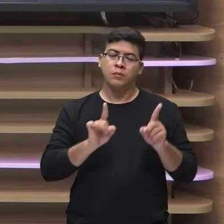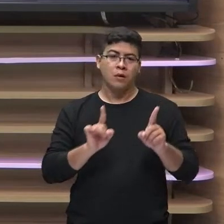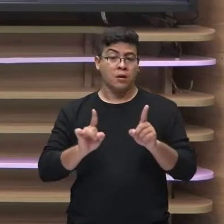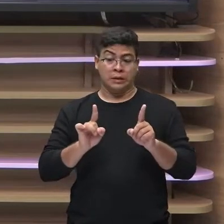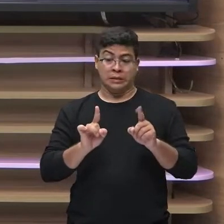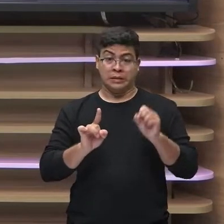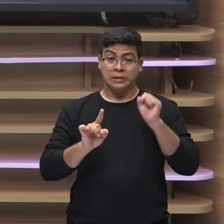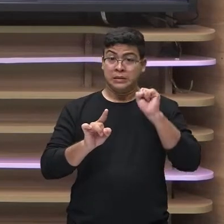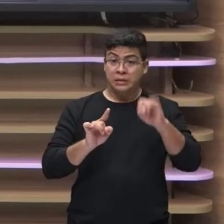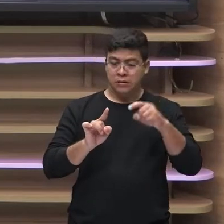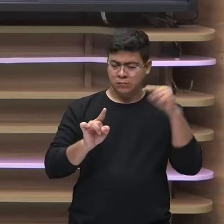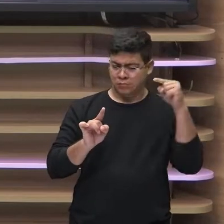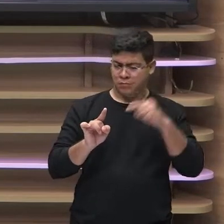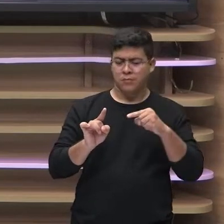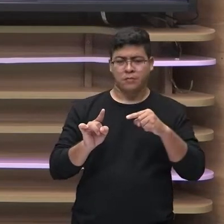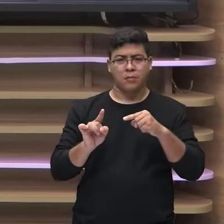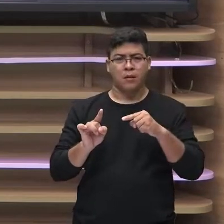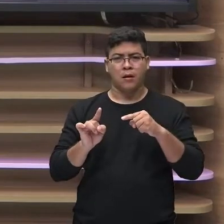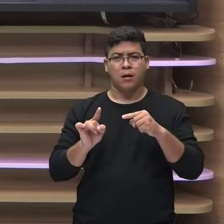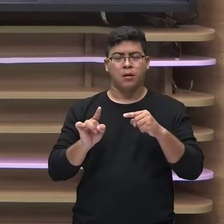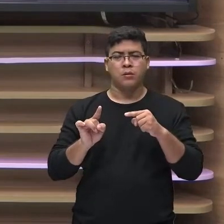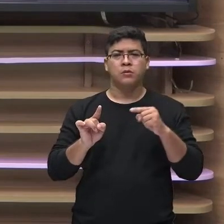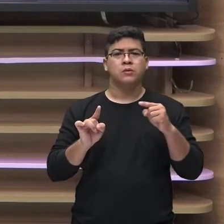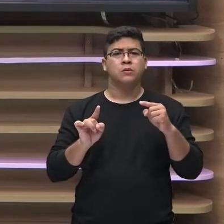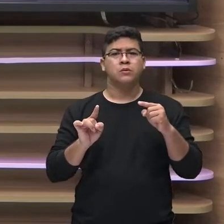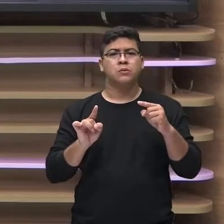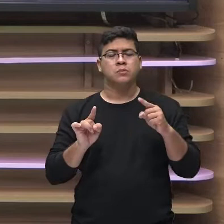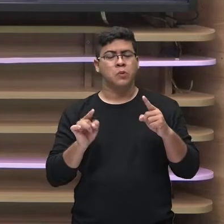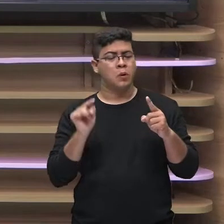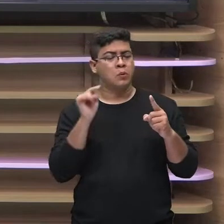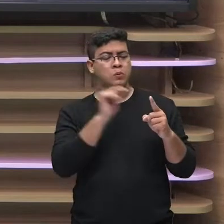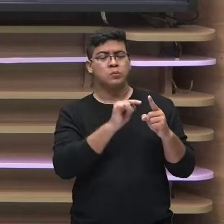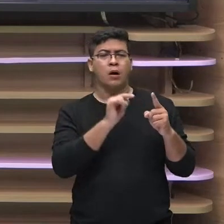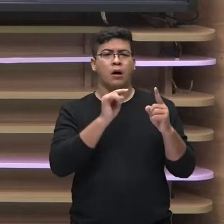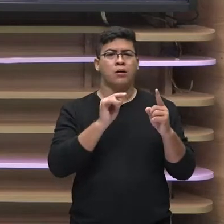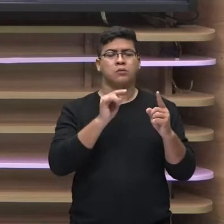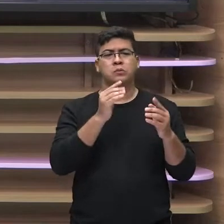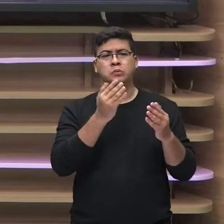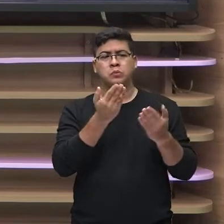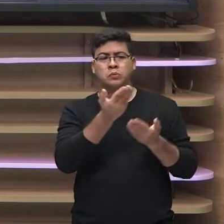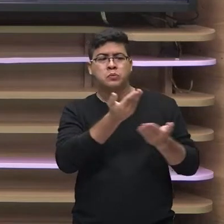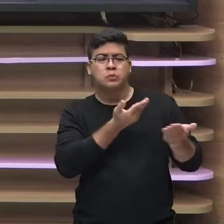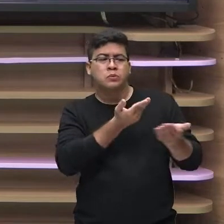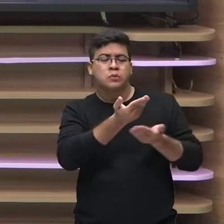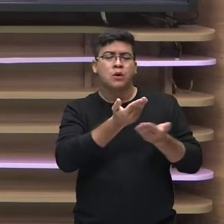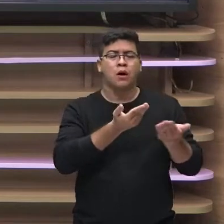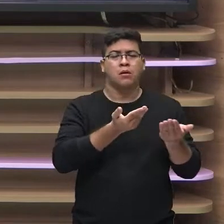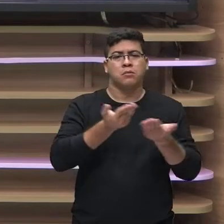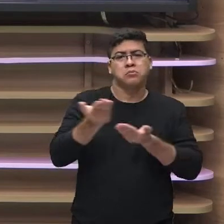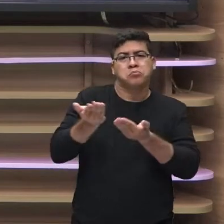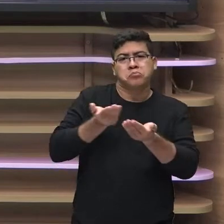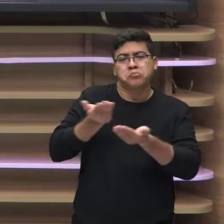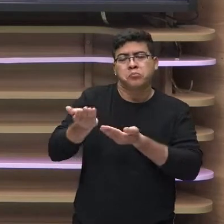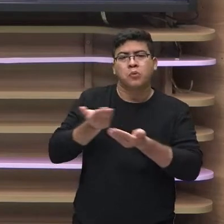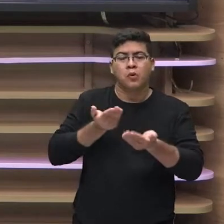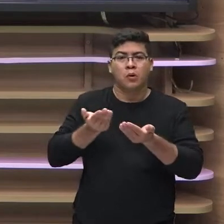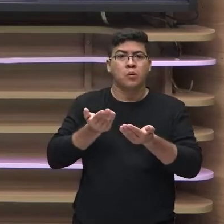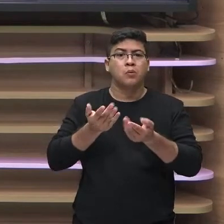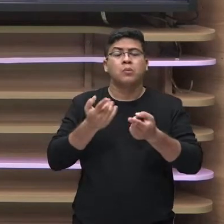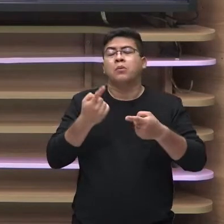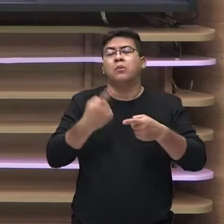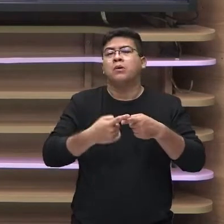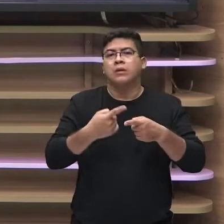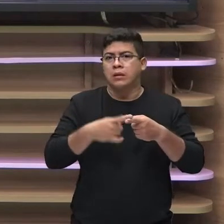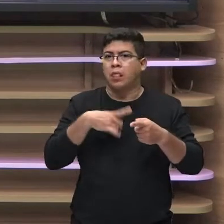ele pega e se relaciona com a Mariazinha de maneira saudável, né, por conta